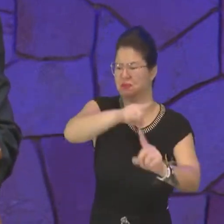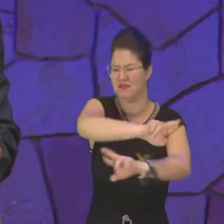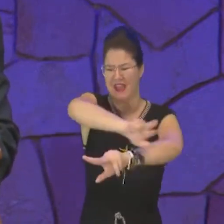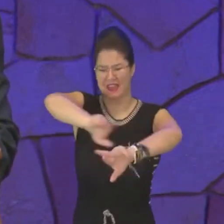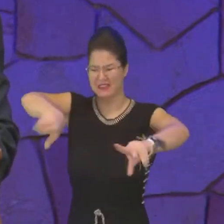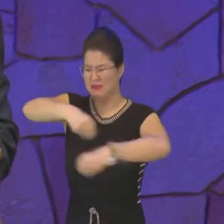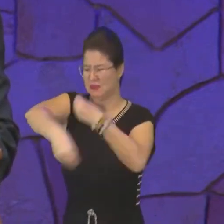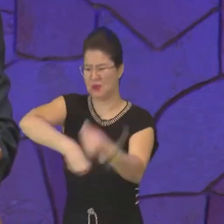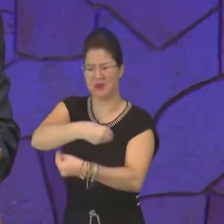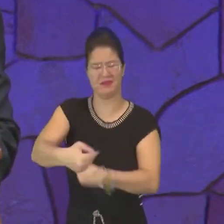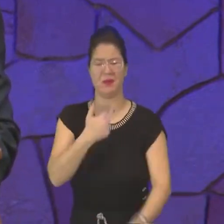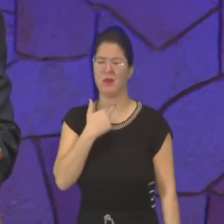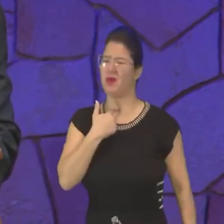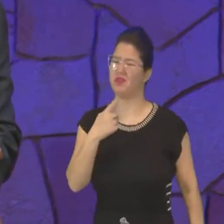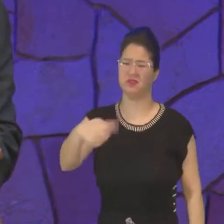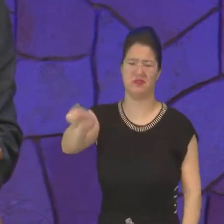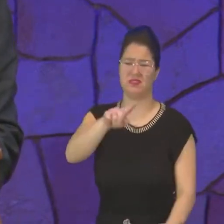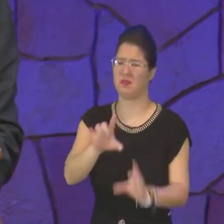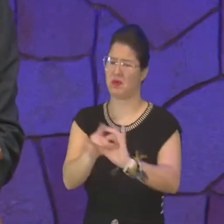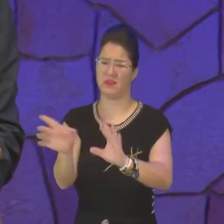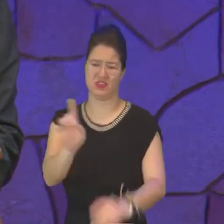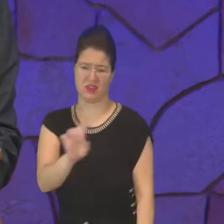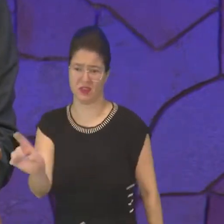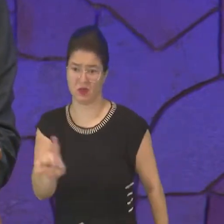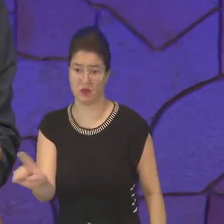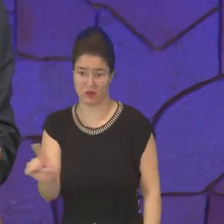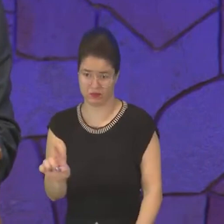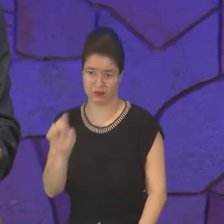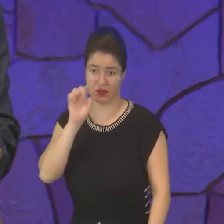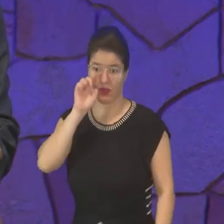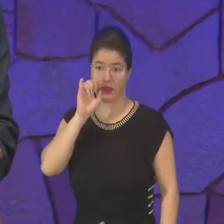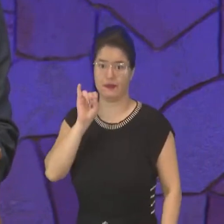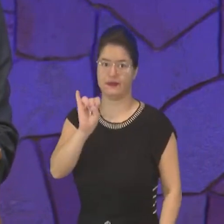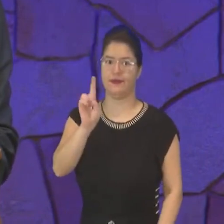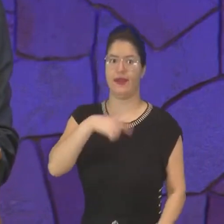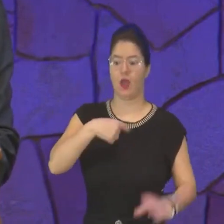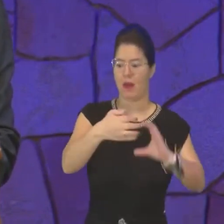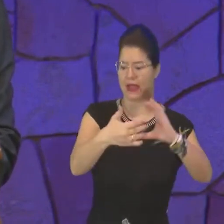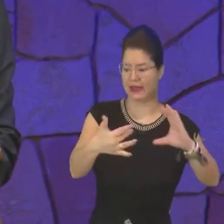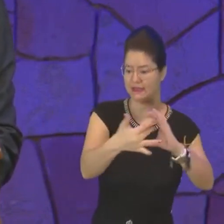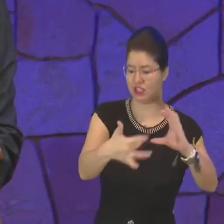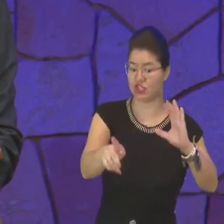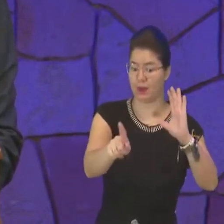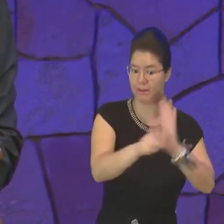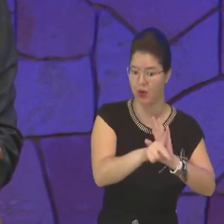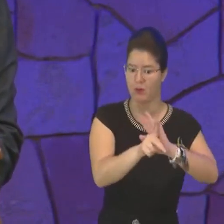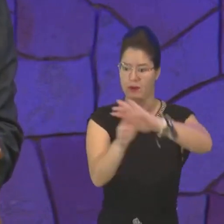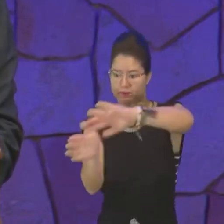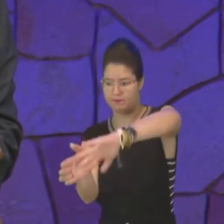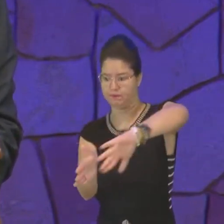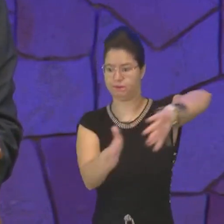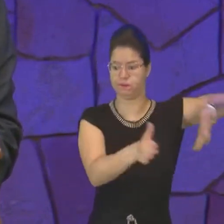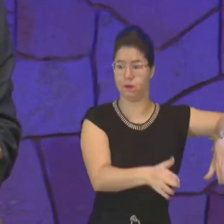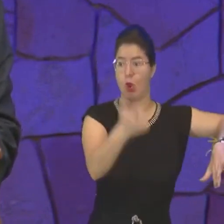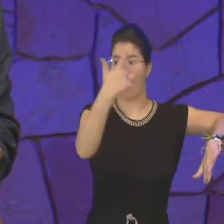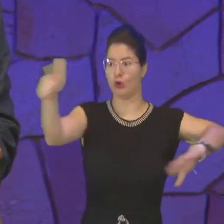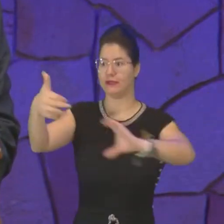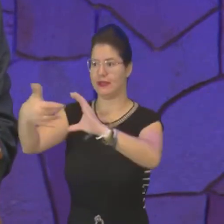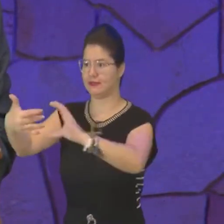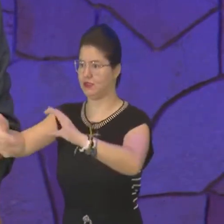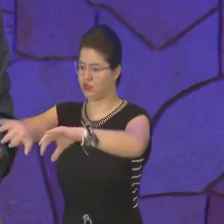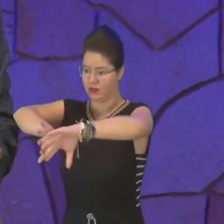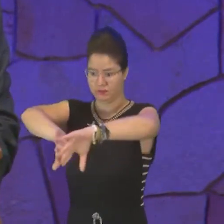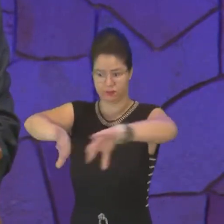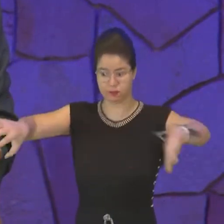diversa. Um animal que é diverso de uma outra raça. Assim a semente, que também